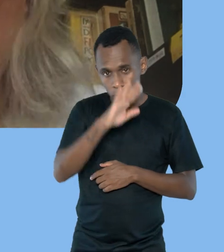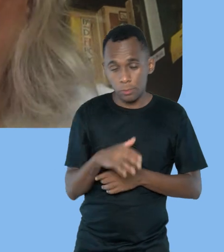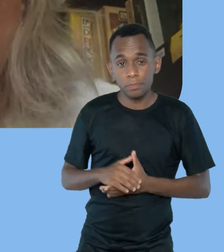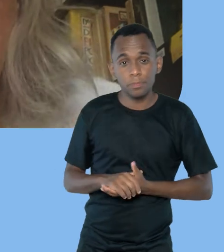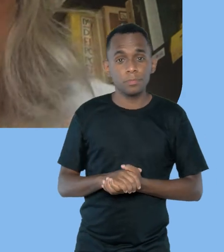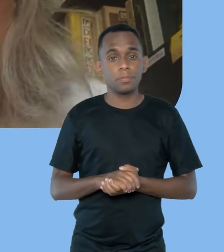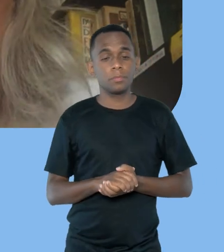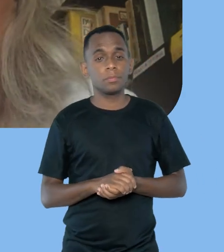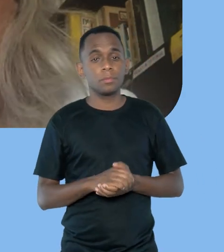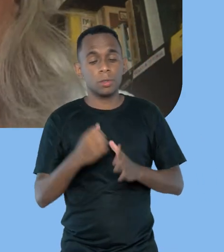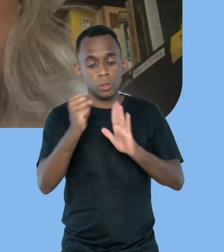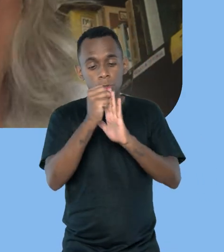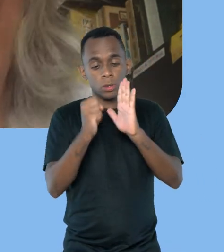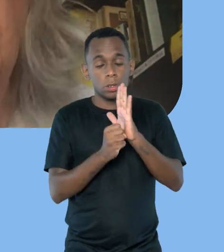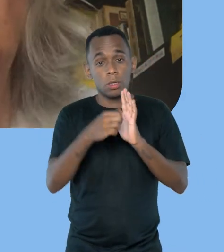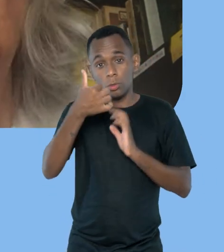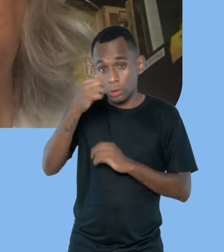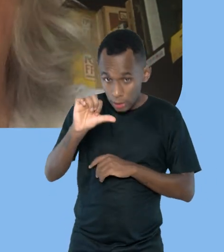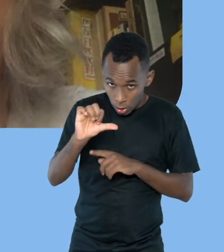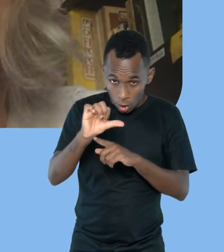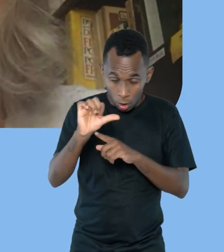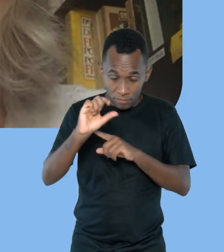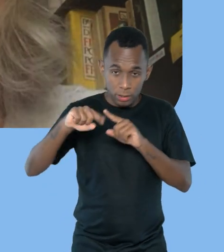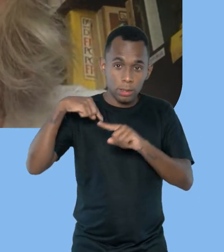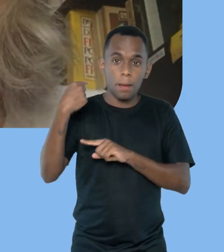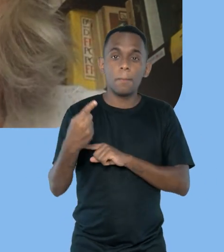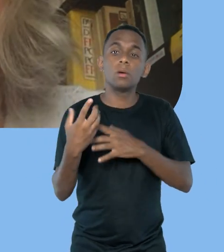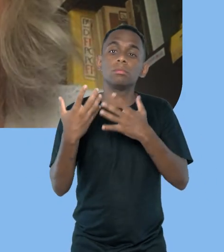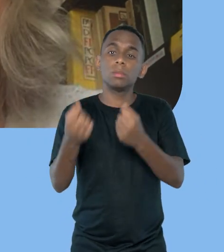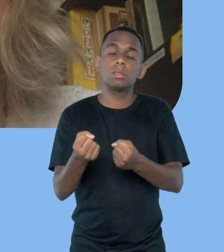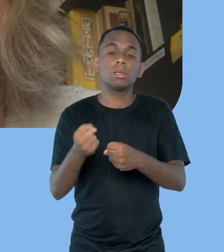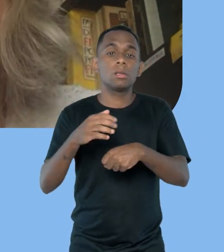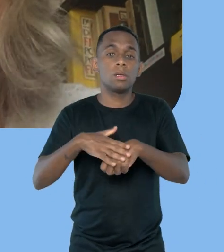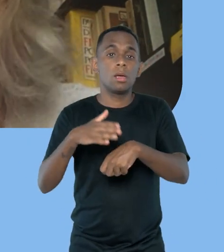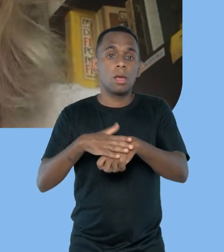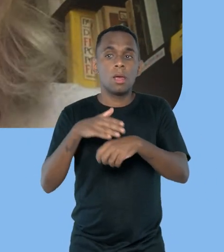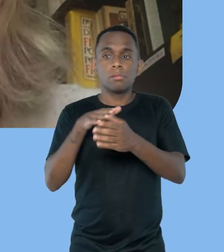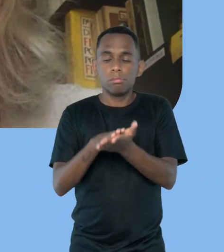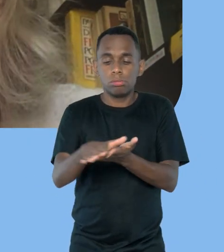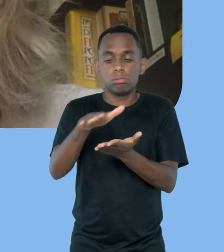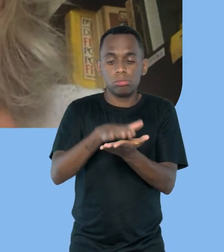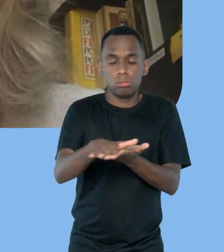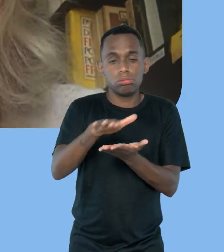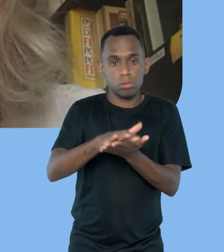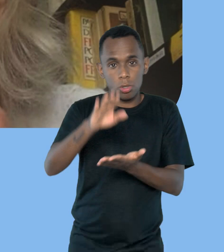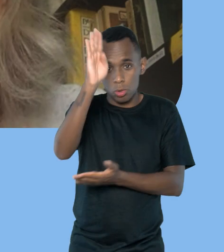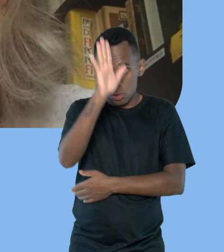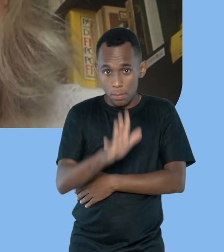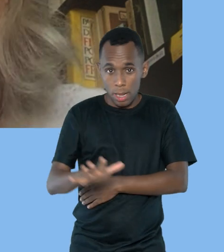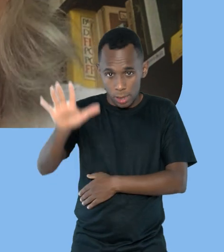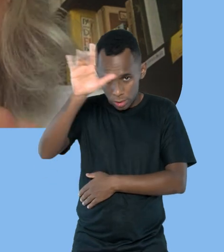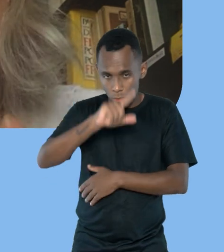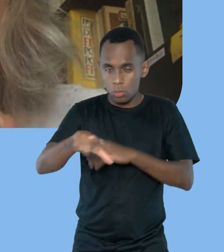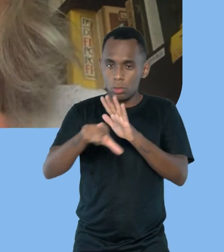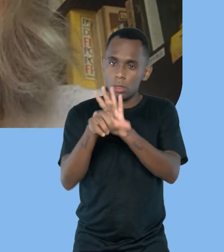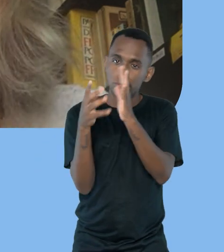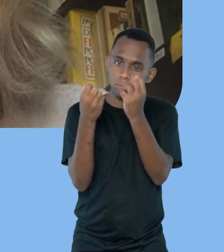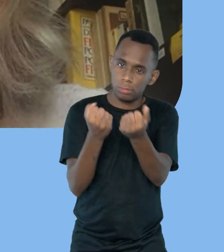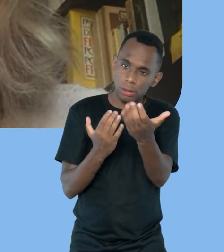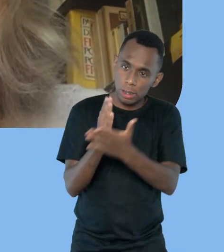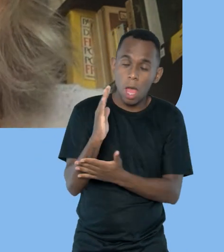no século XIX, quando foi permitida a impressão de livros no Brasil, legalmente, é que